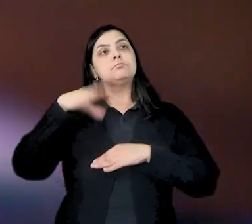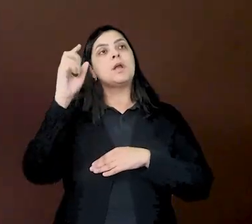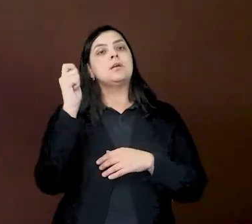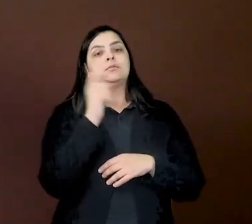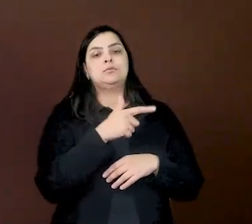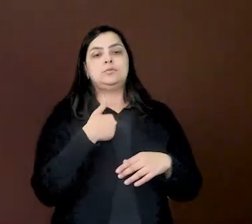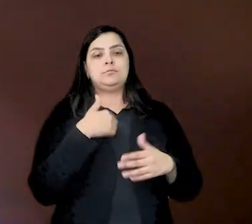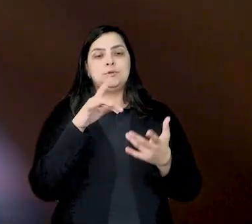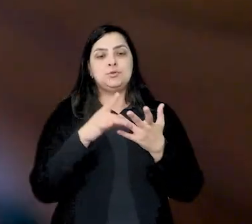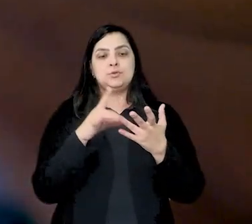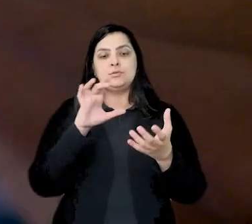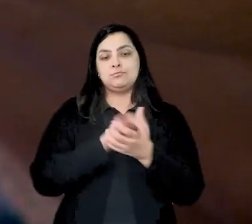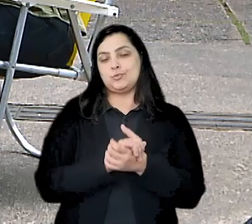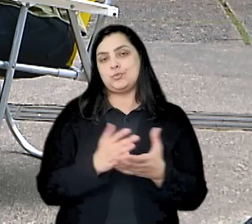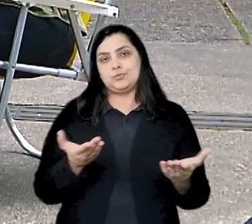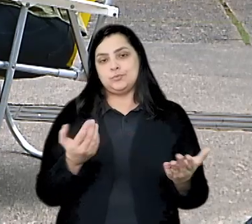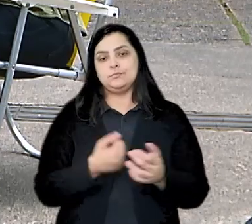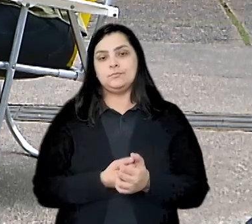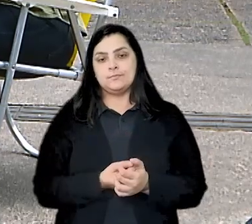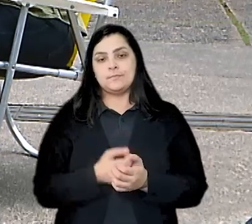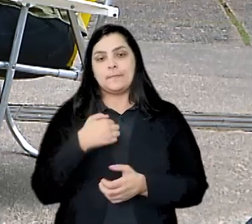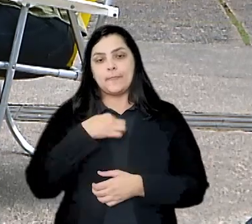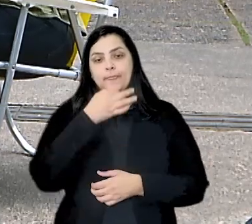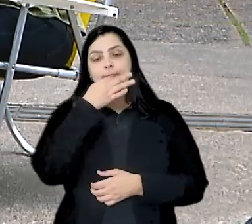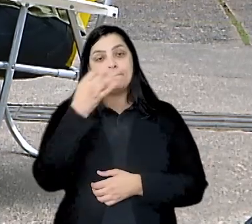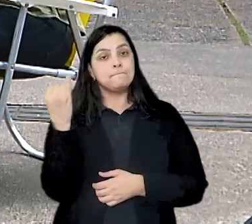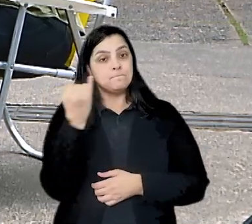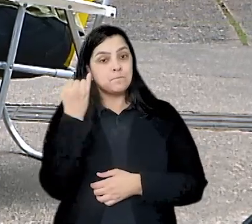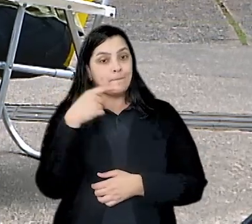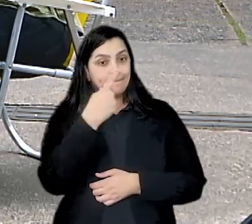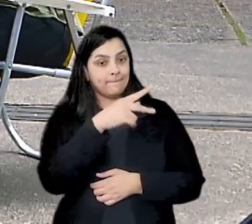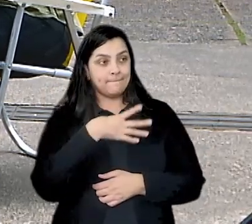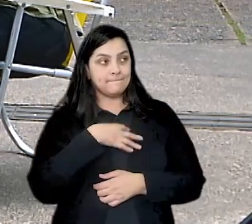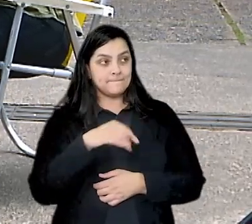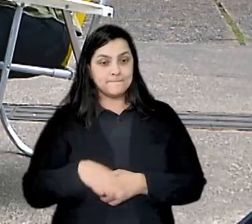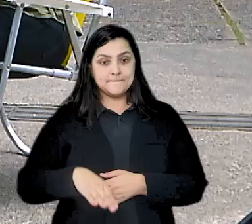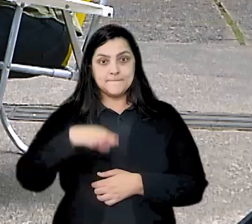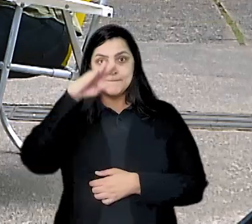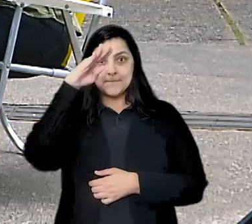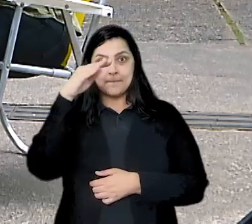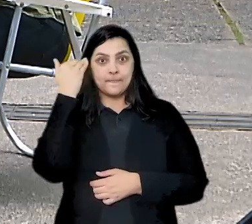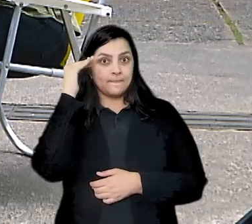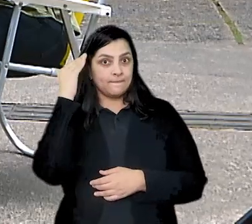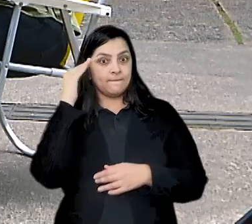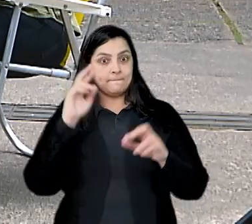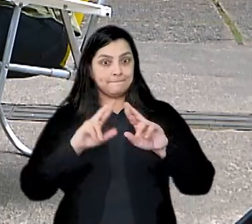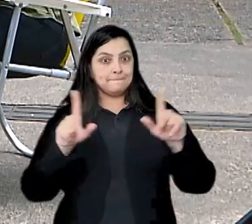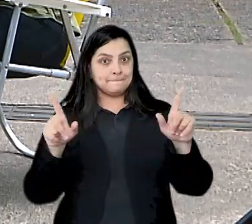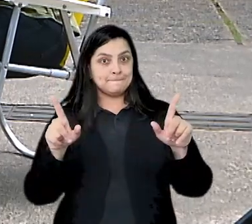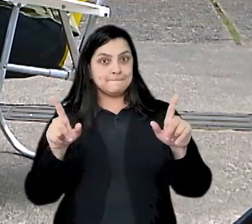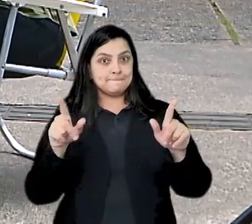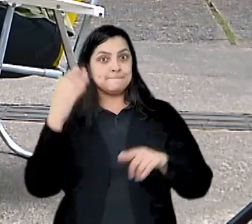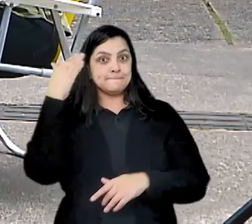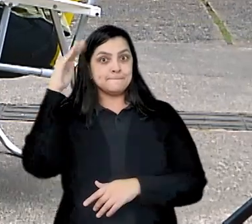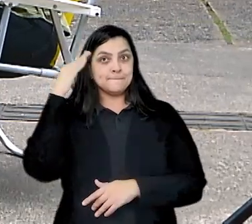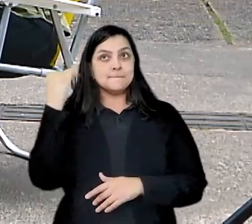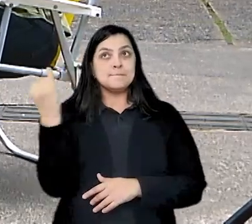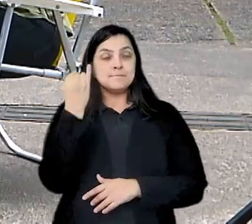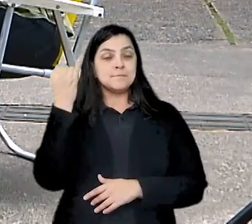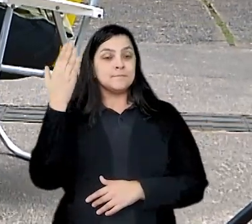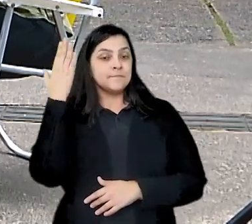ajuda mais do que o meu esposo. Você acha importante fazer com que seu filho cresça com esse entendimento de que